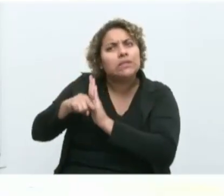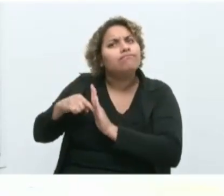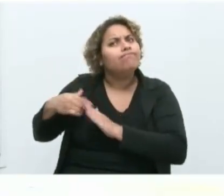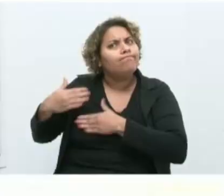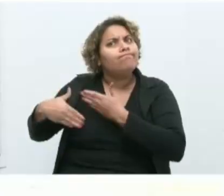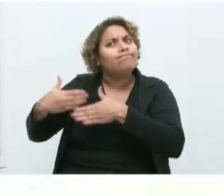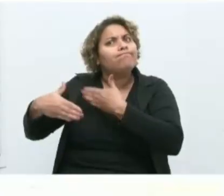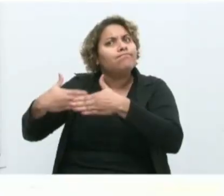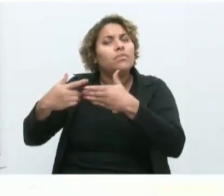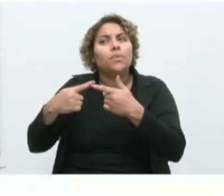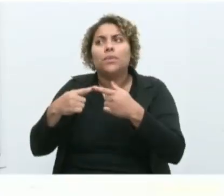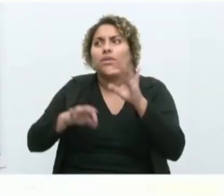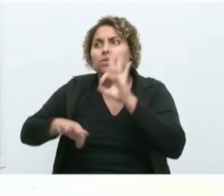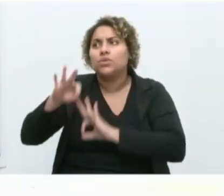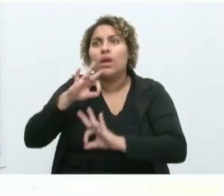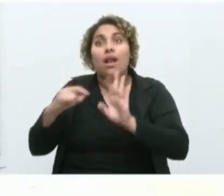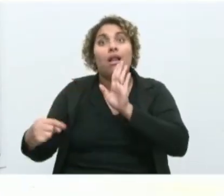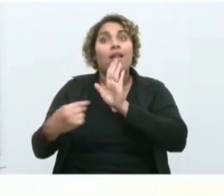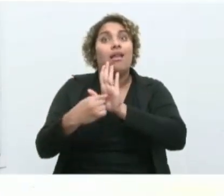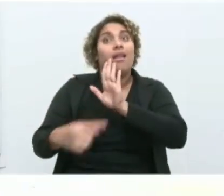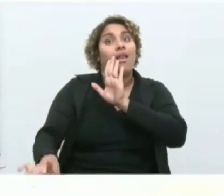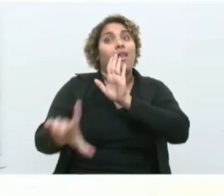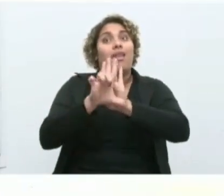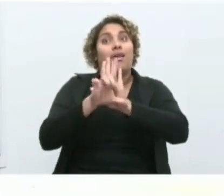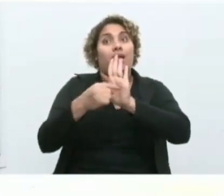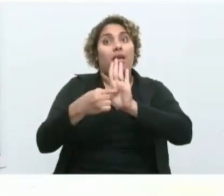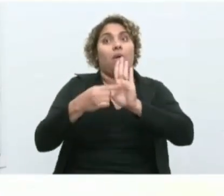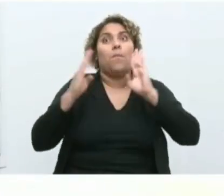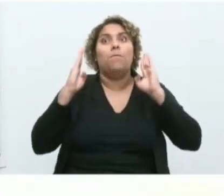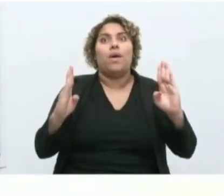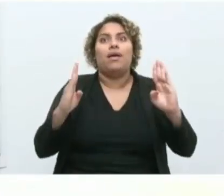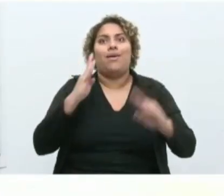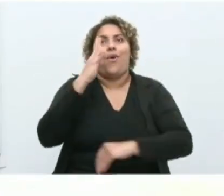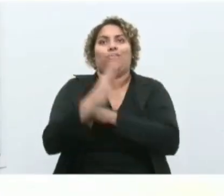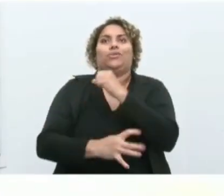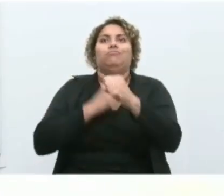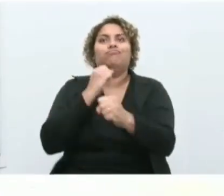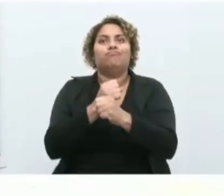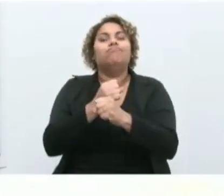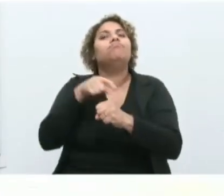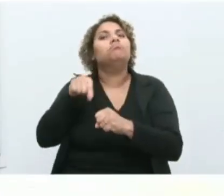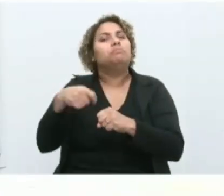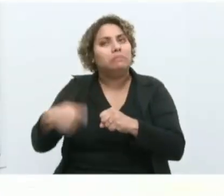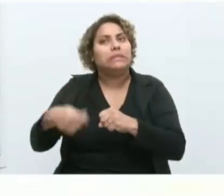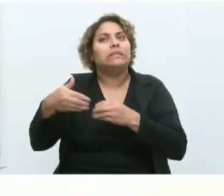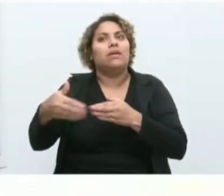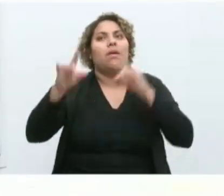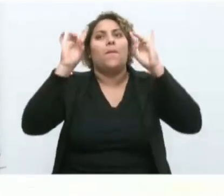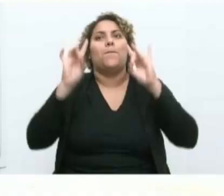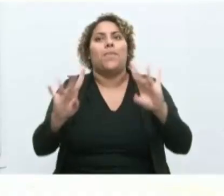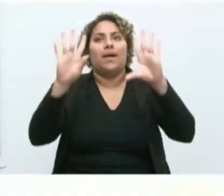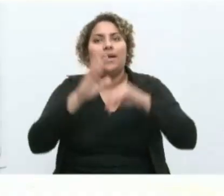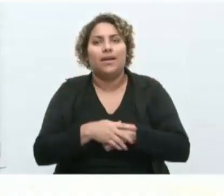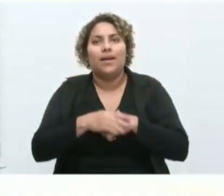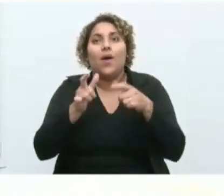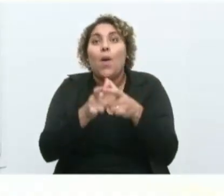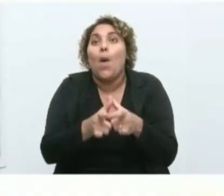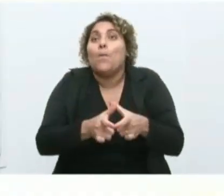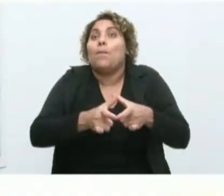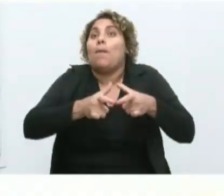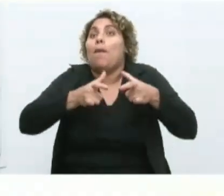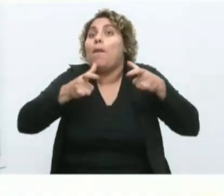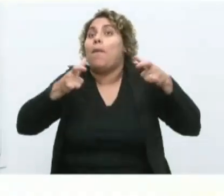deixar legados essa legislatura, o que nunca aconteceu, a forma que a gente vai fazer. De reunir grande parte